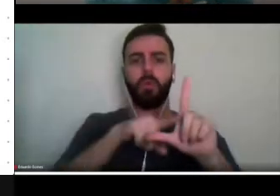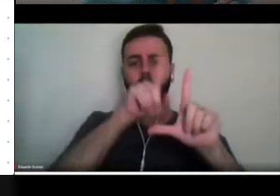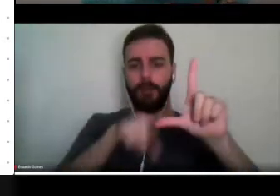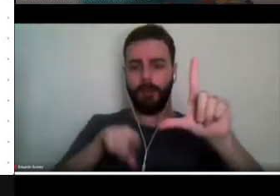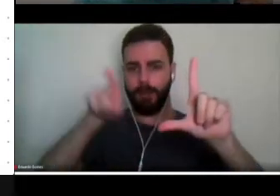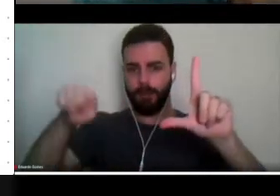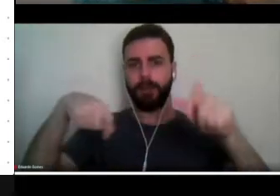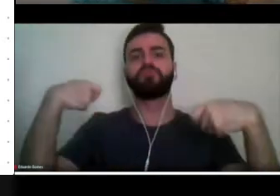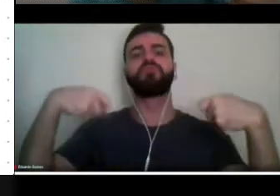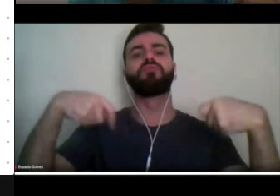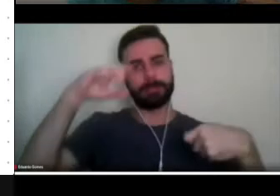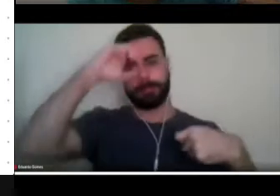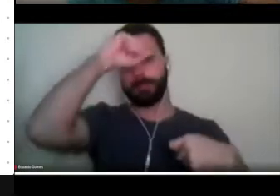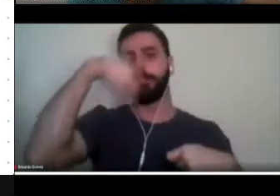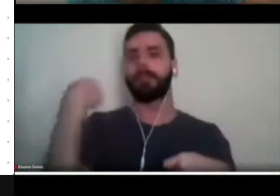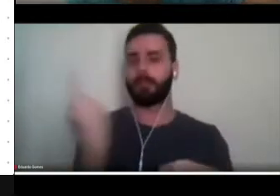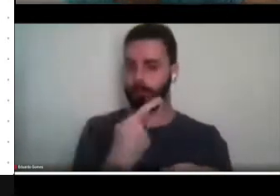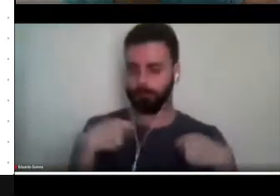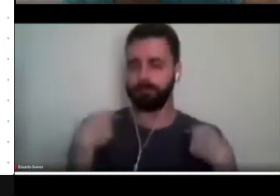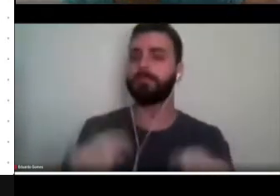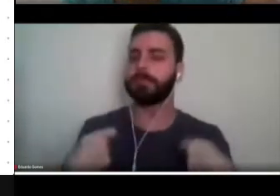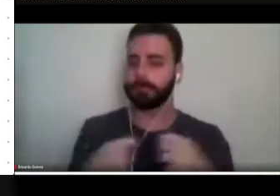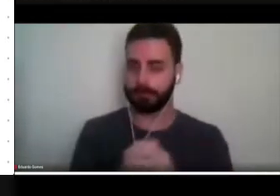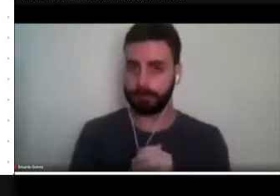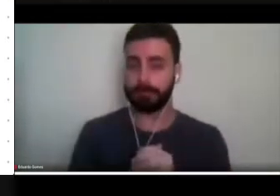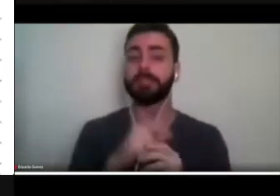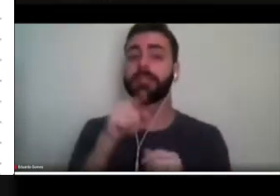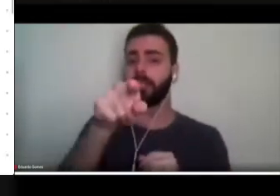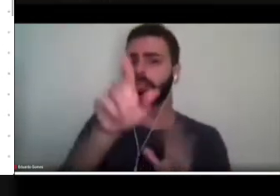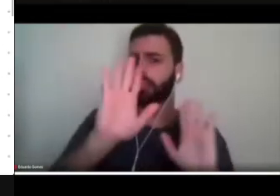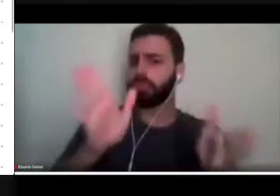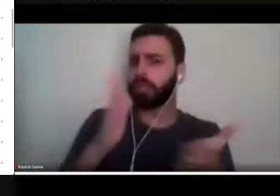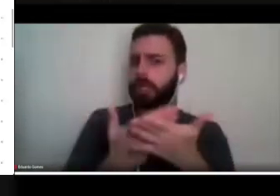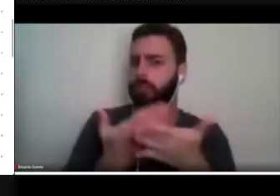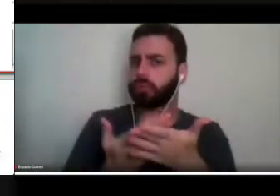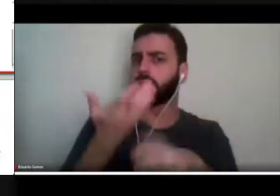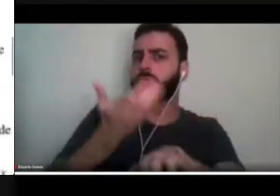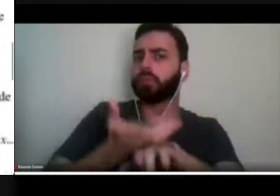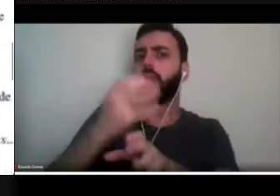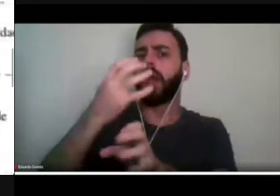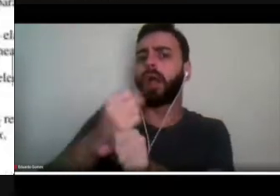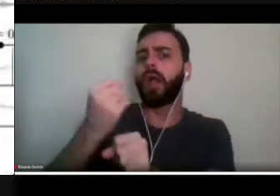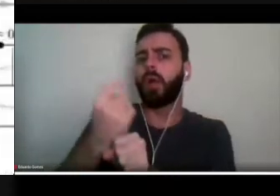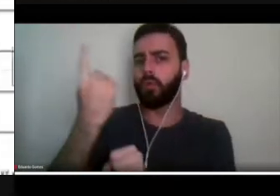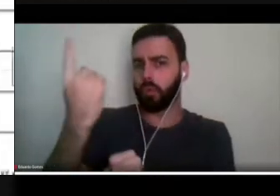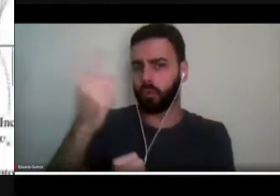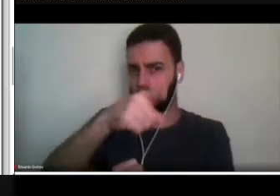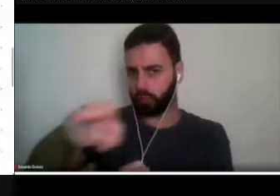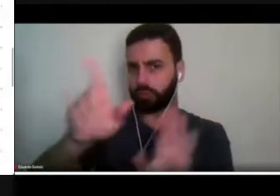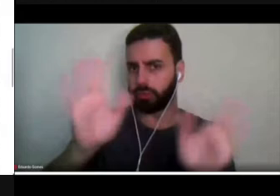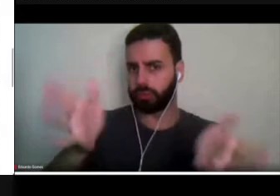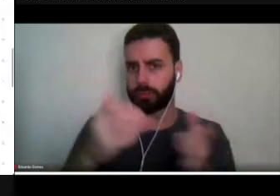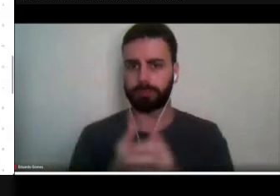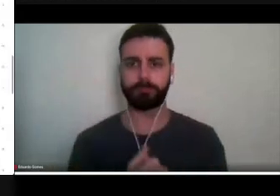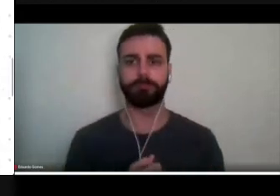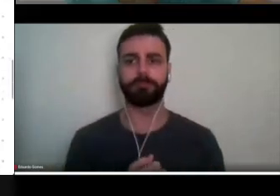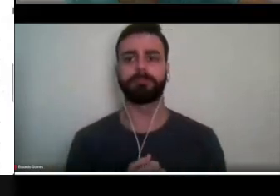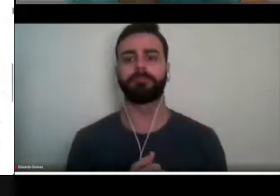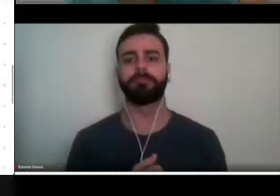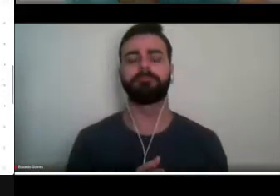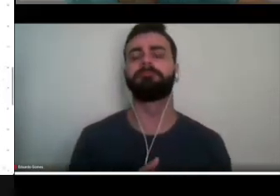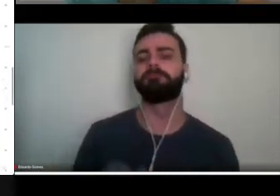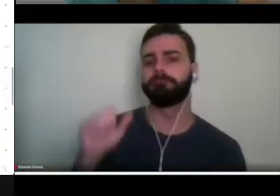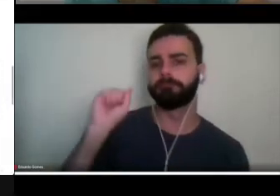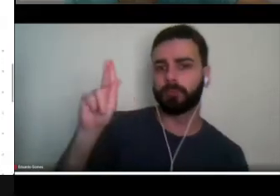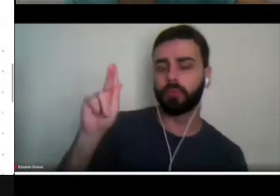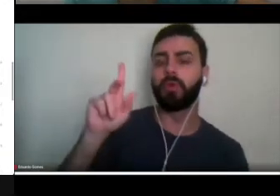cálculo 1, tá bom? Tá bom, professora. No livro, ele fala isso tudo aí, no livro.